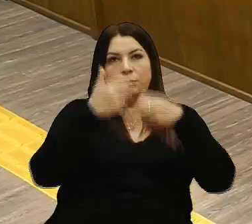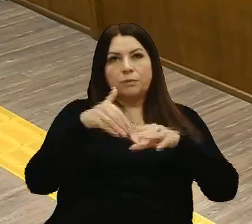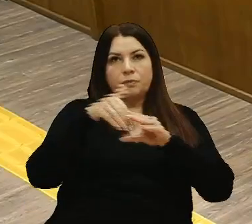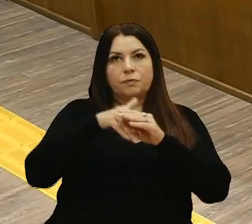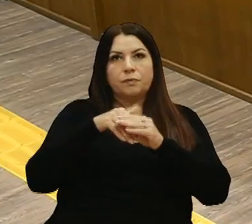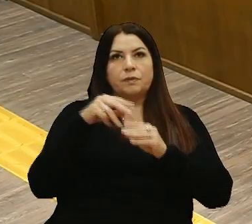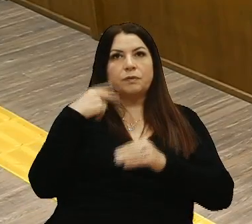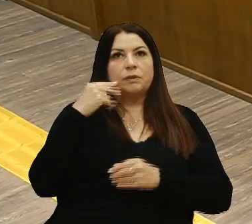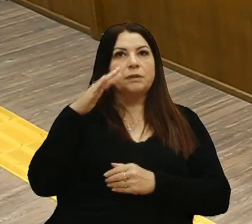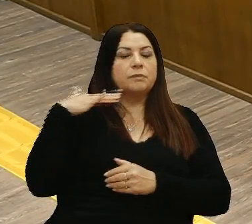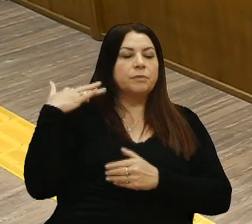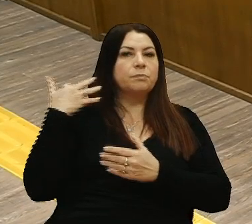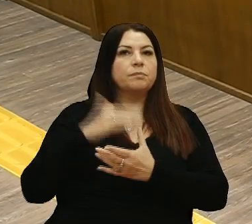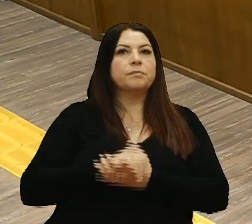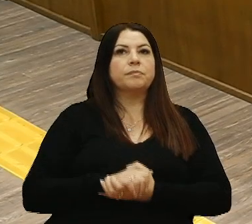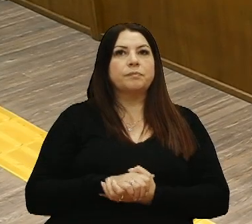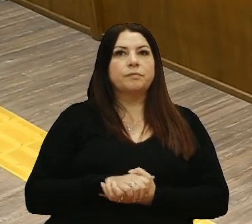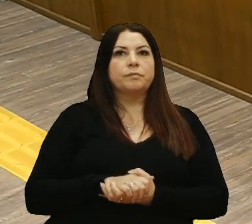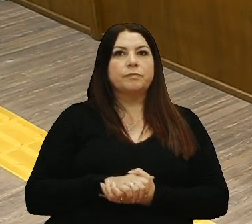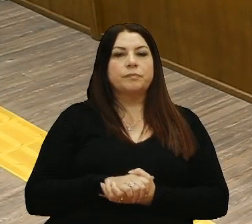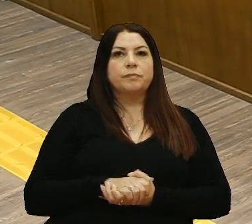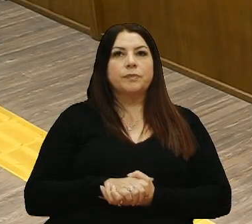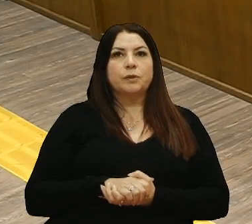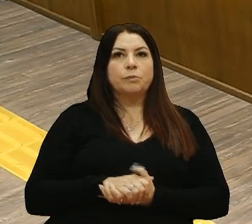Voto vereadora Andressa Marques.